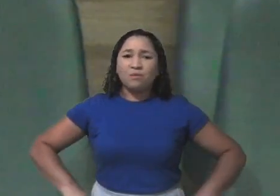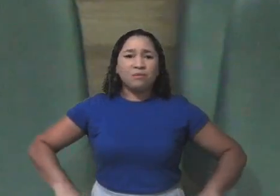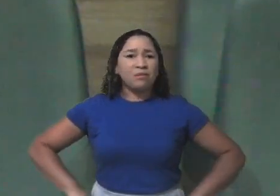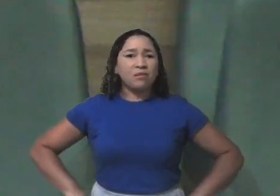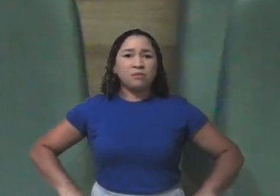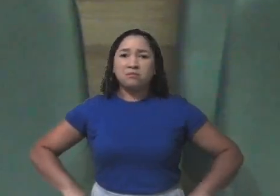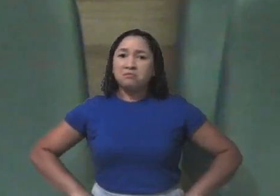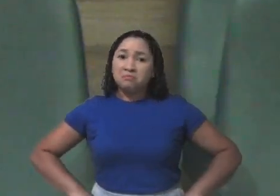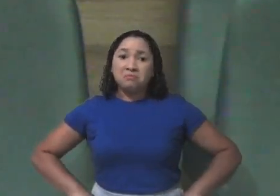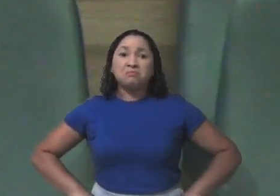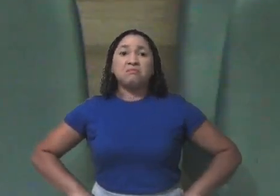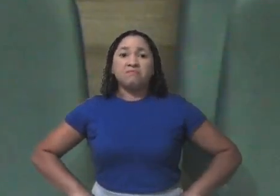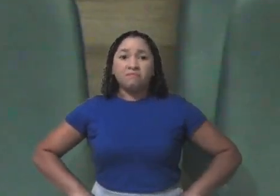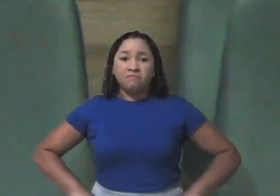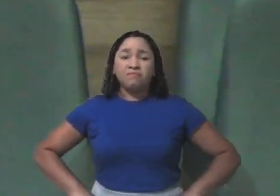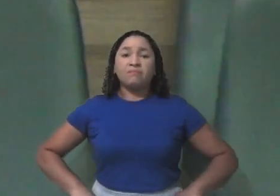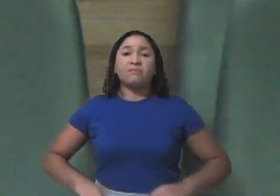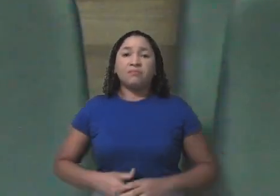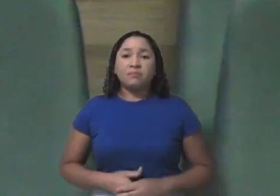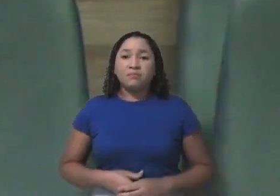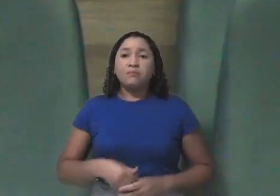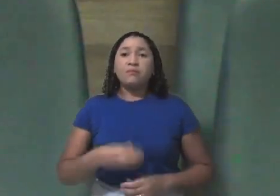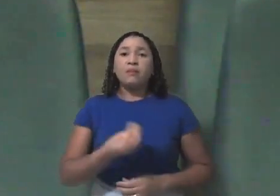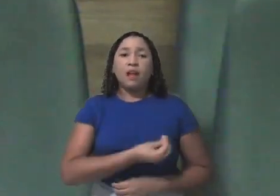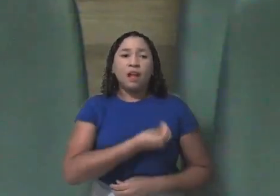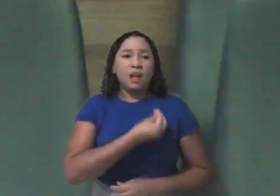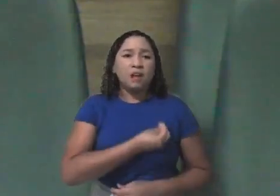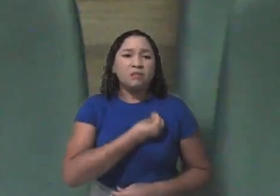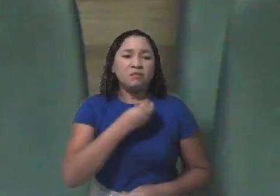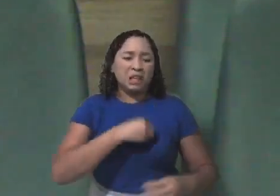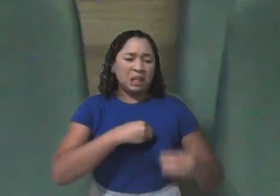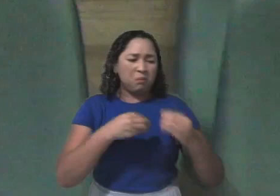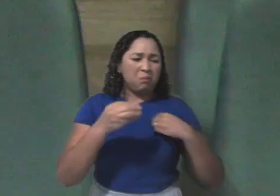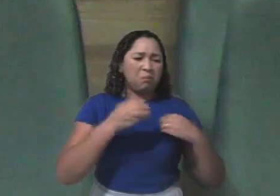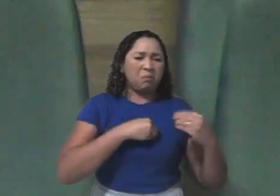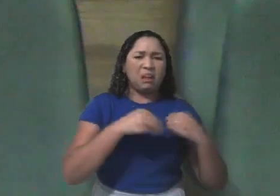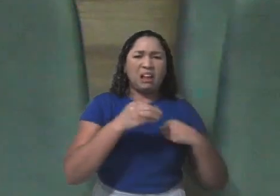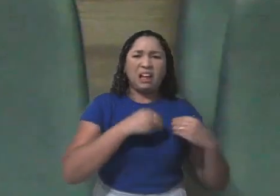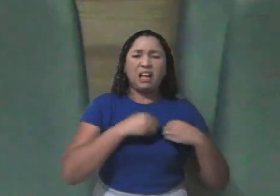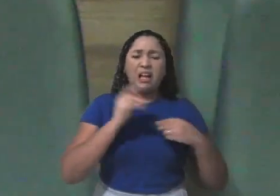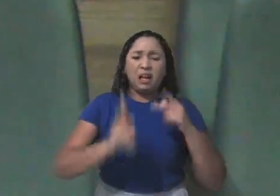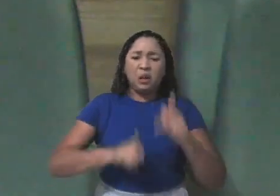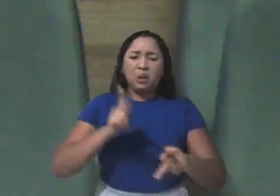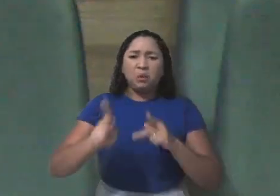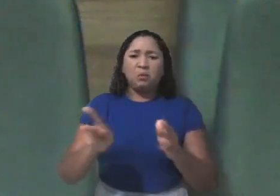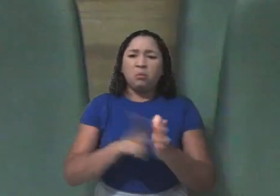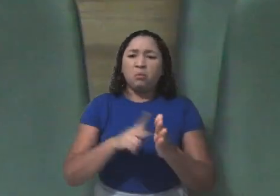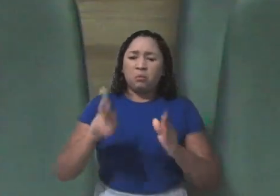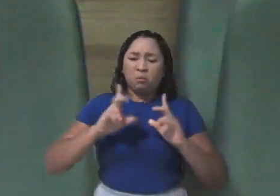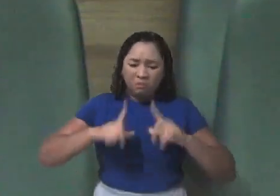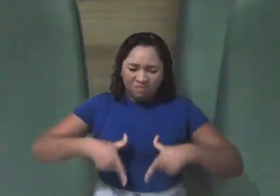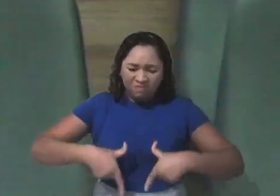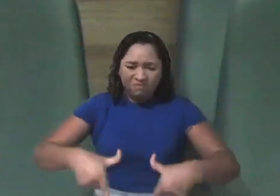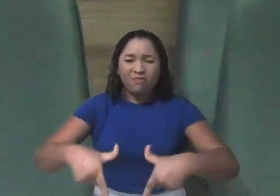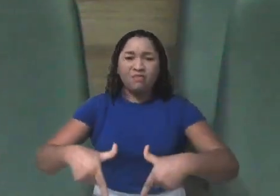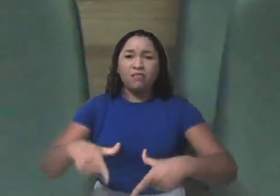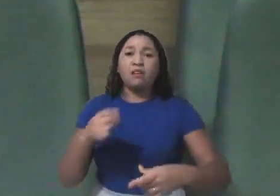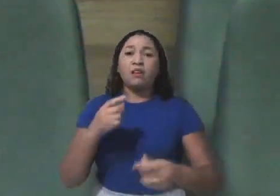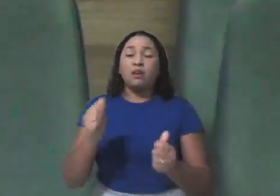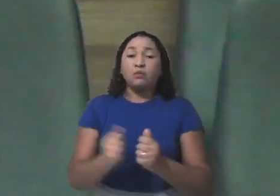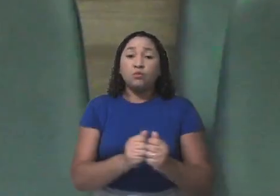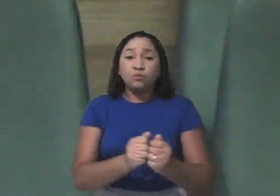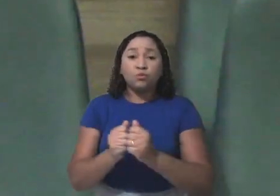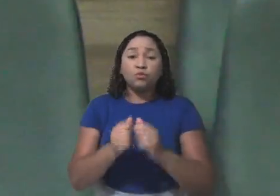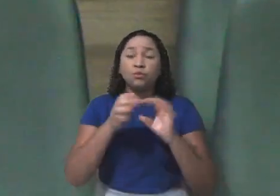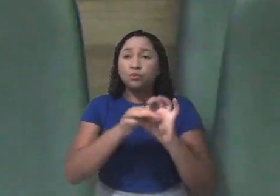cessar a vida pecaminosa, a vida em desconformidade do povo de Israel com a vontade de Deus. Nós